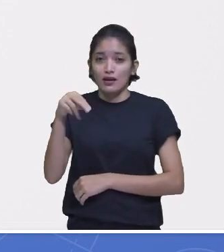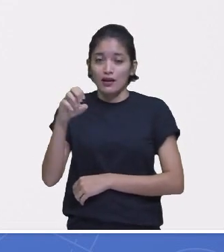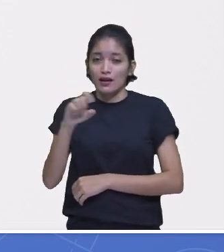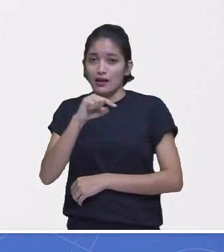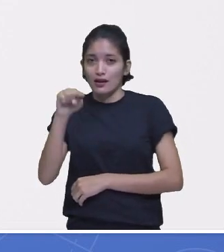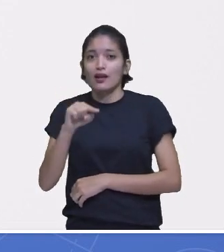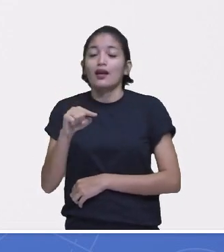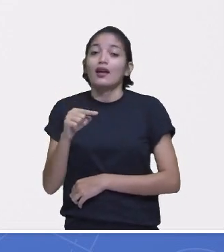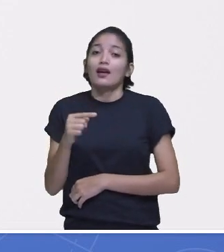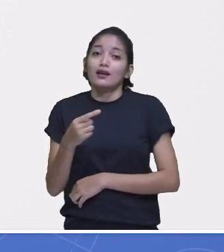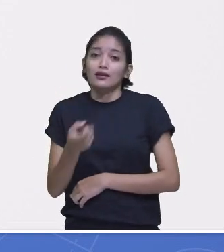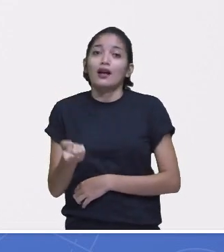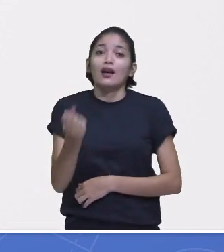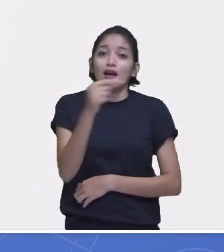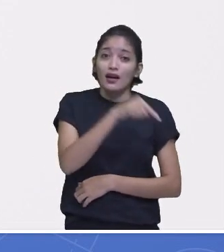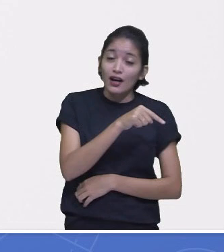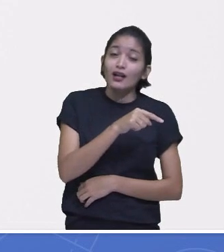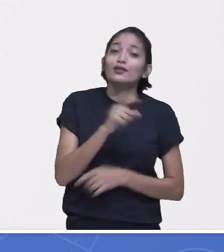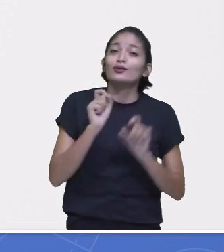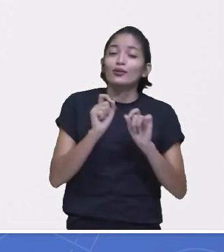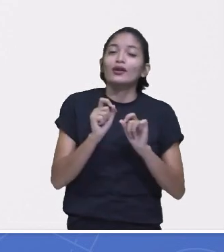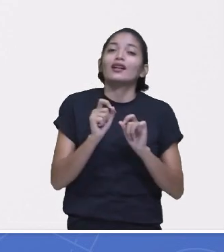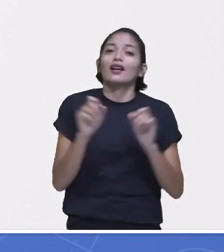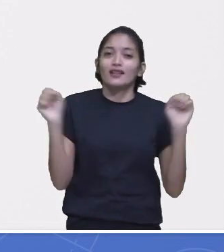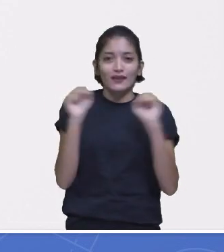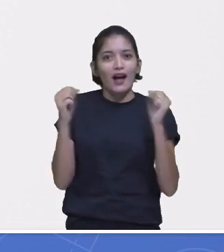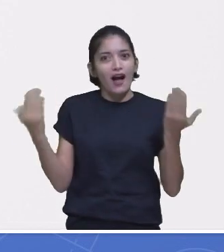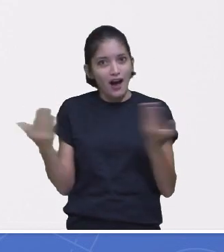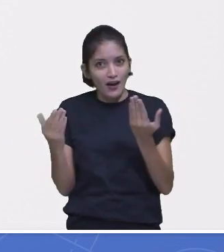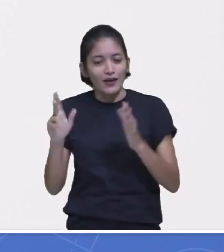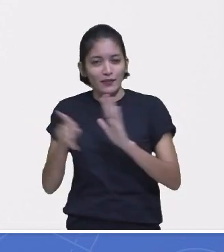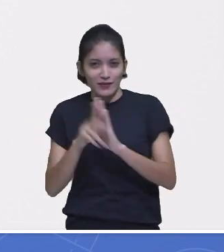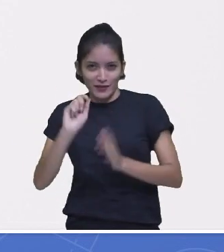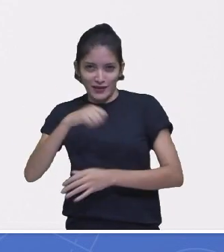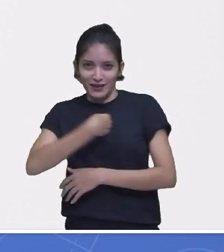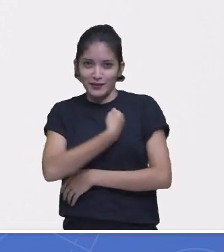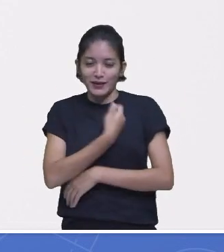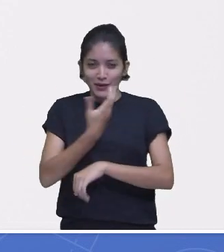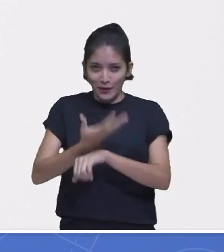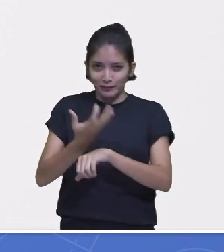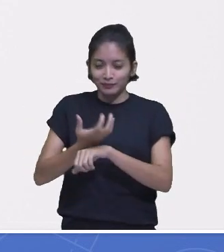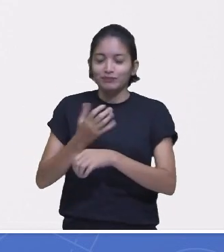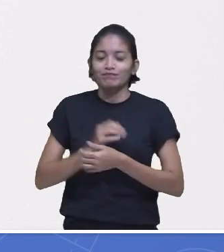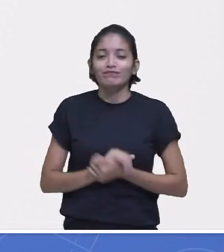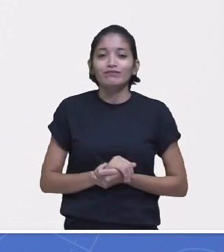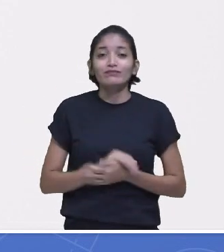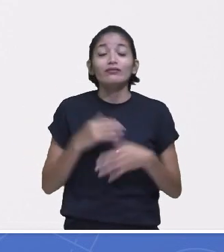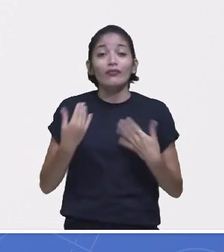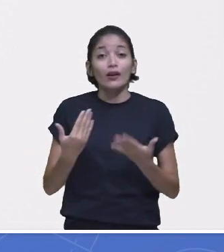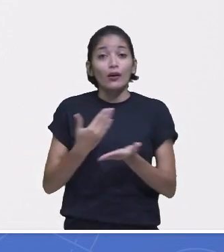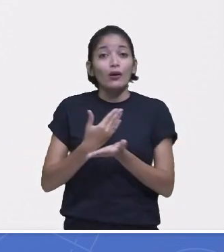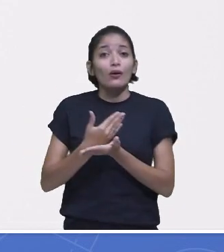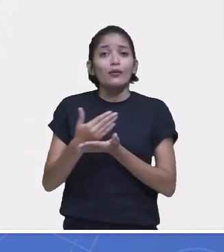pulando aqui no espanhol, não é isso? Muito bem. Hoje nós estaremos aqui com o Exercitando, trazendo aqui